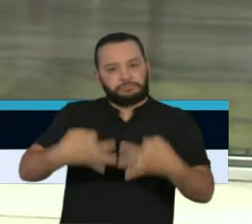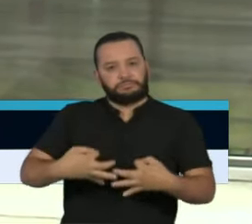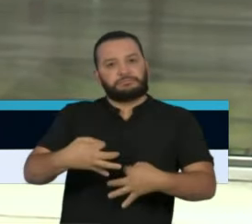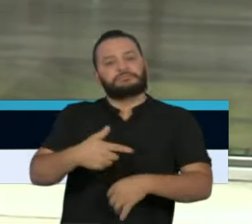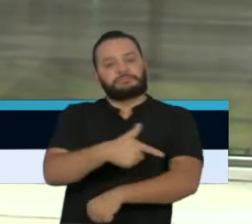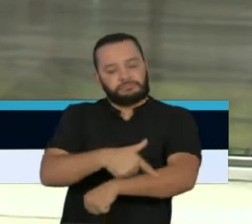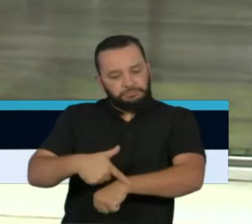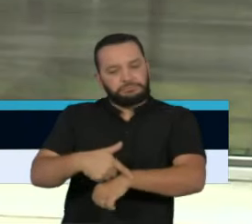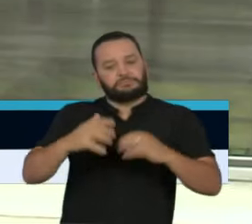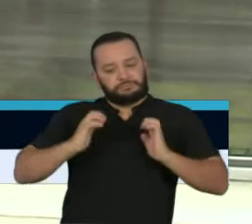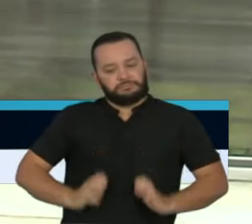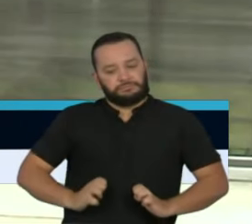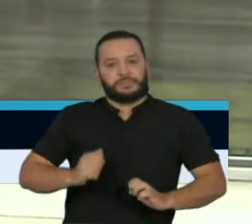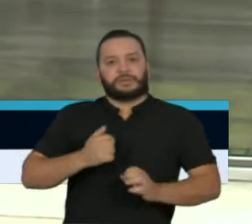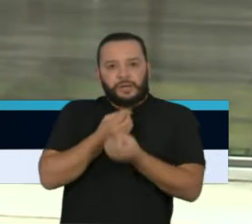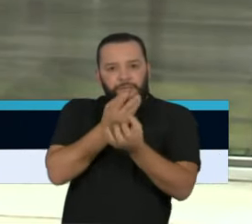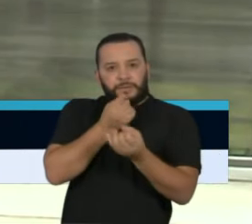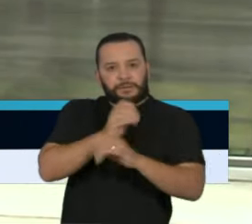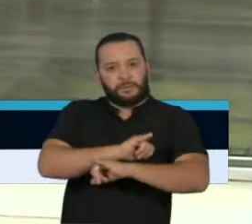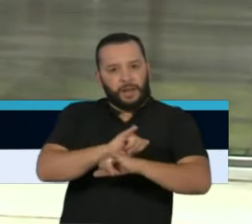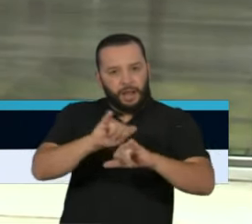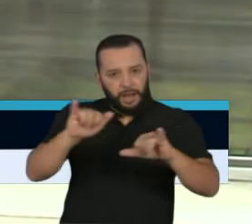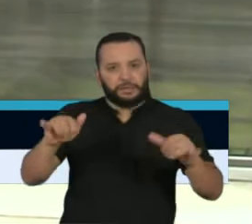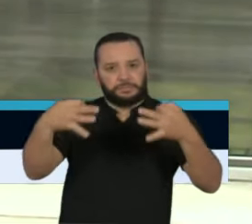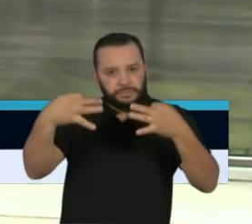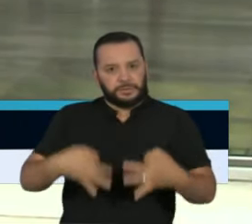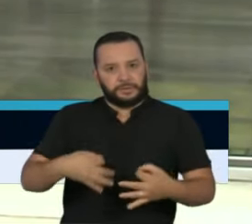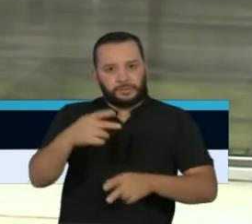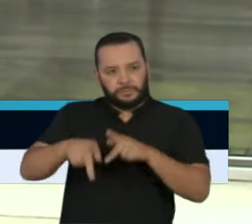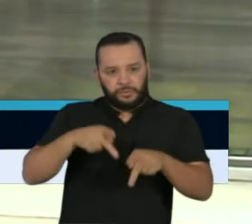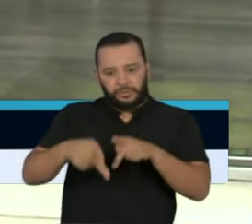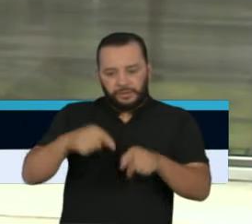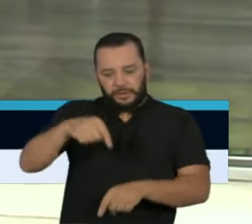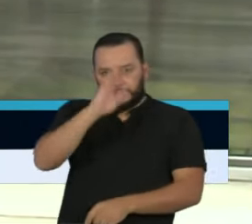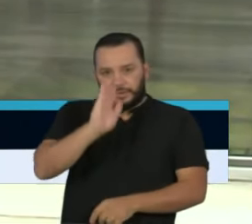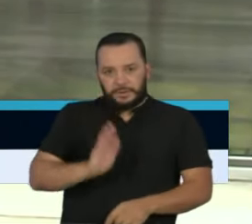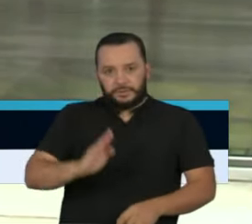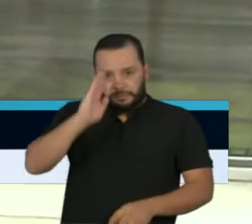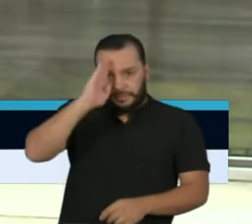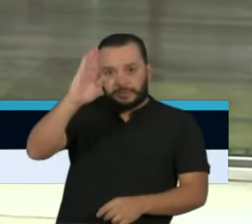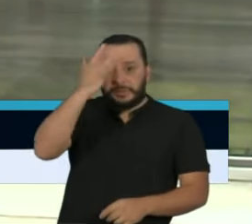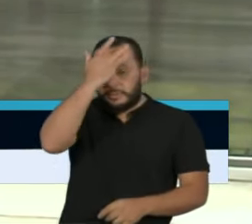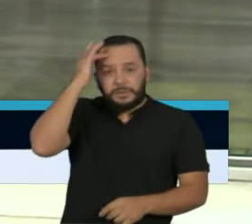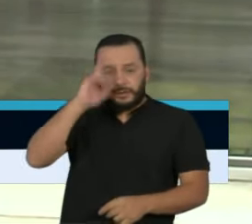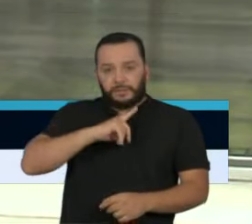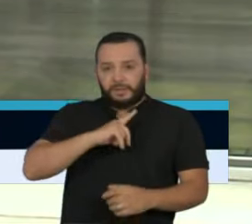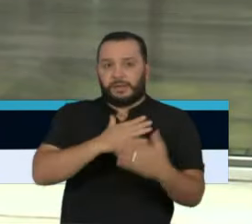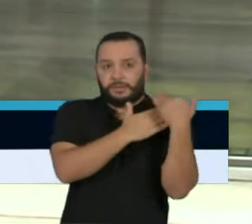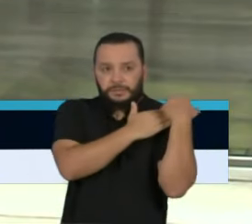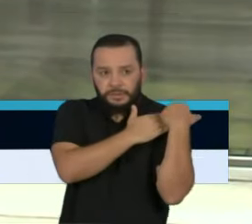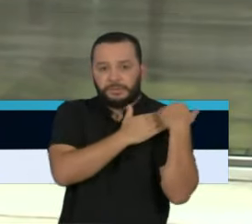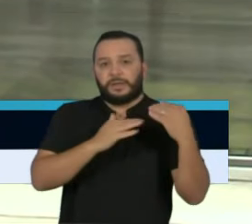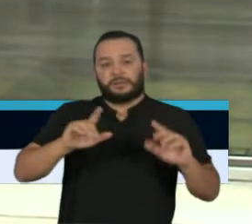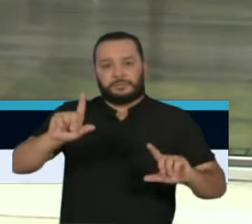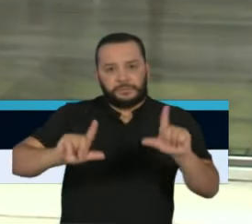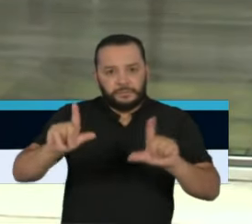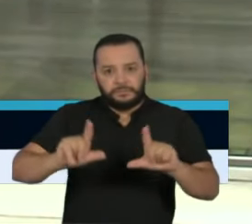informando corretamente a população brasileira, principalmente aqueles que têm a responsabilidade na mídia